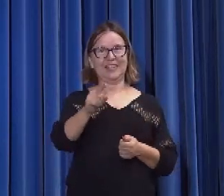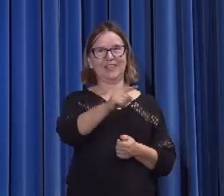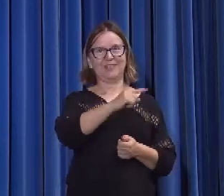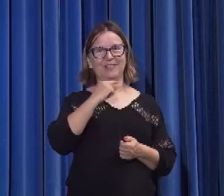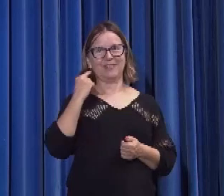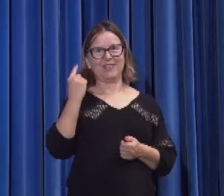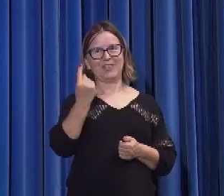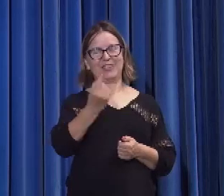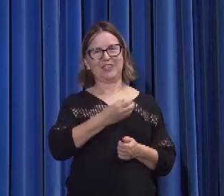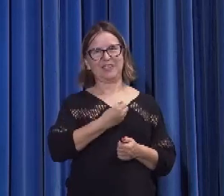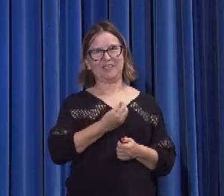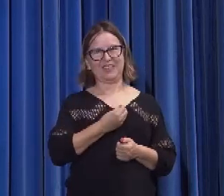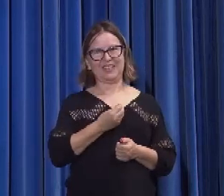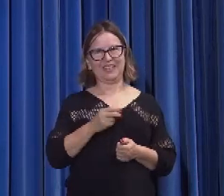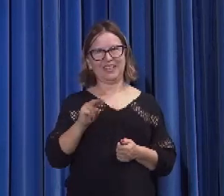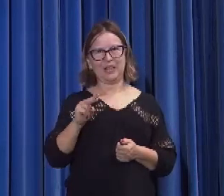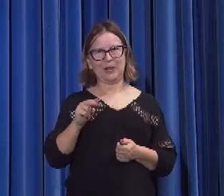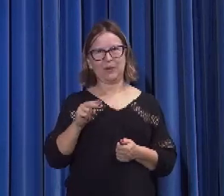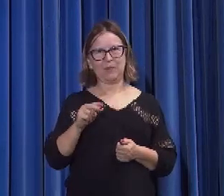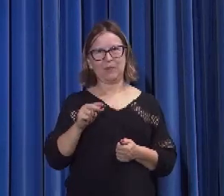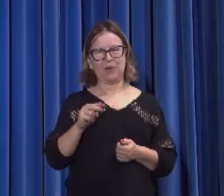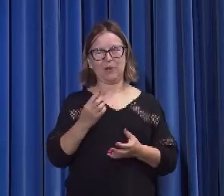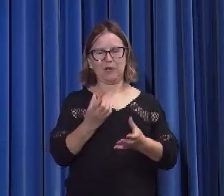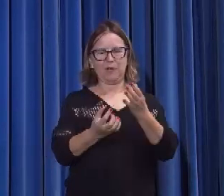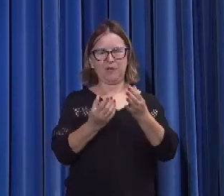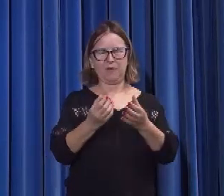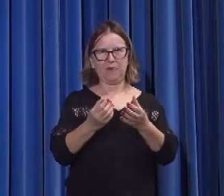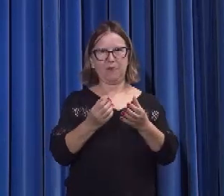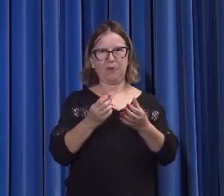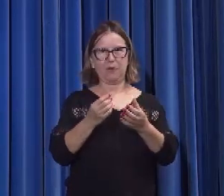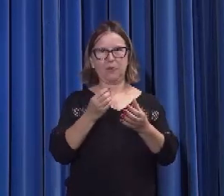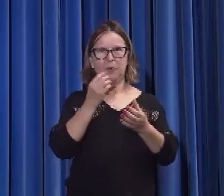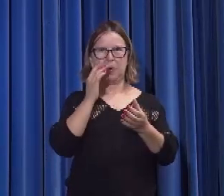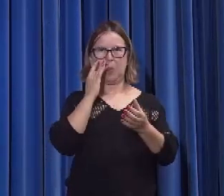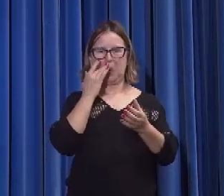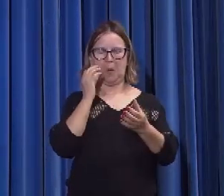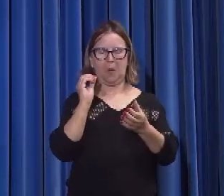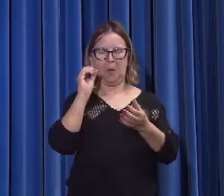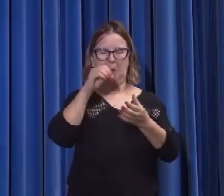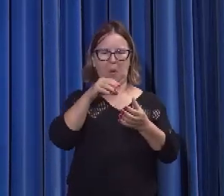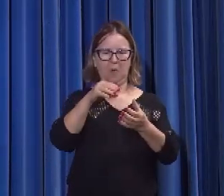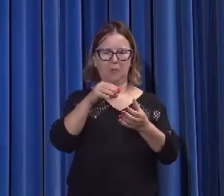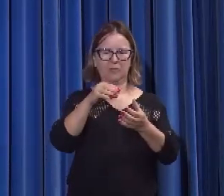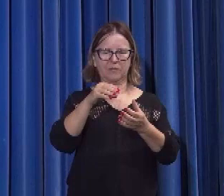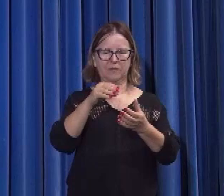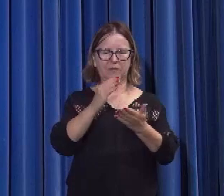ouro. Vai eliminando de nós tudo aquilo que é escória.